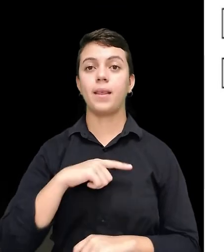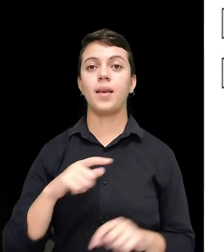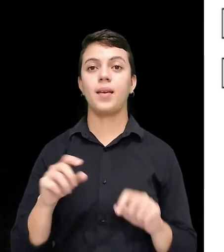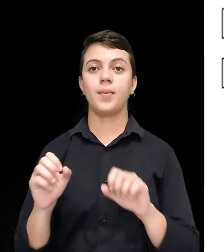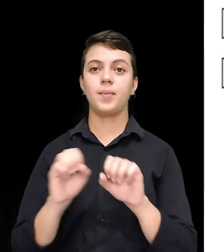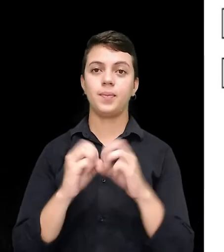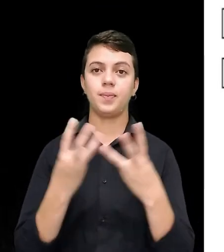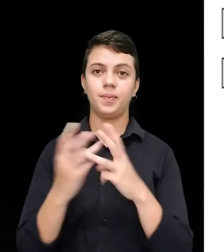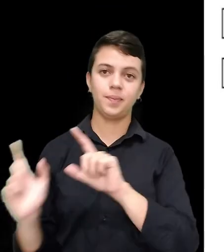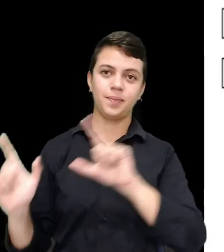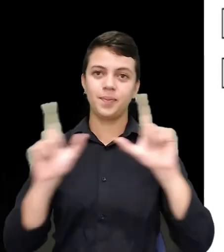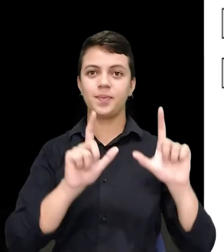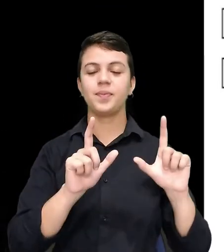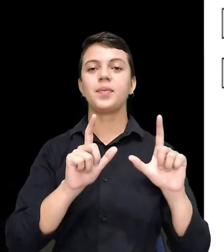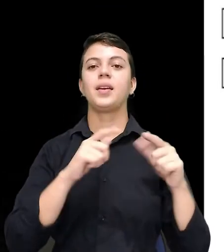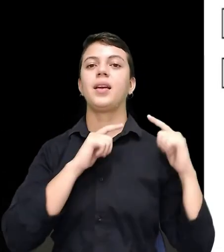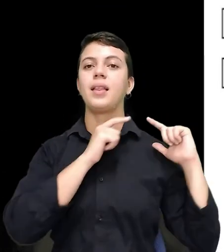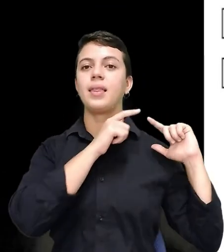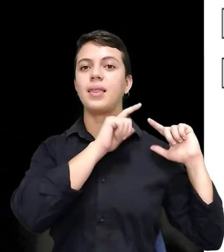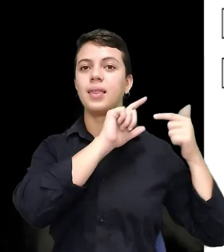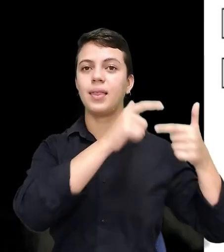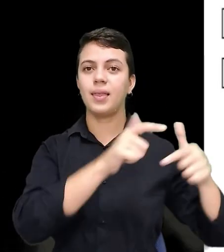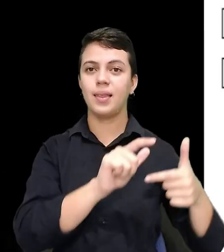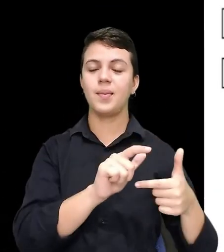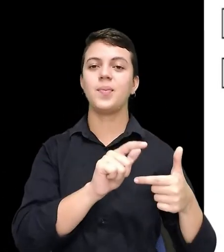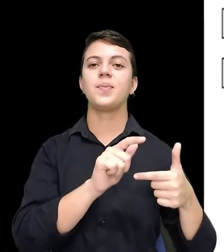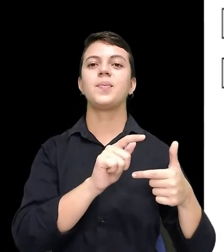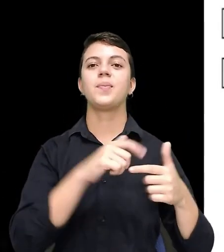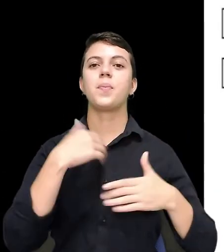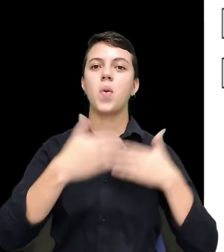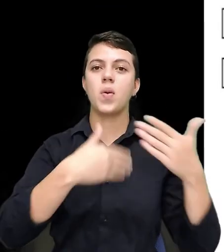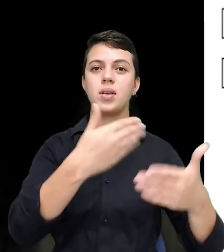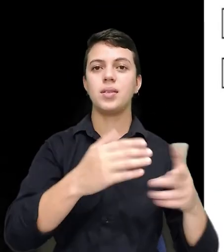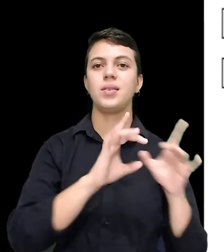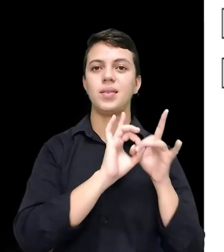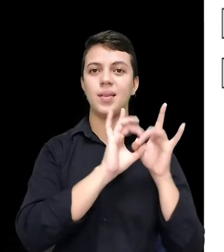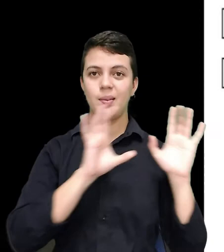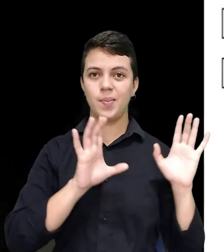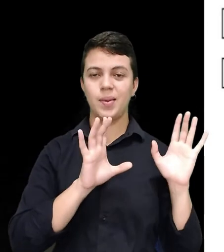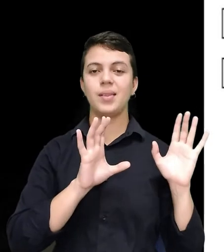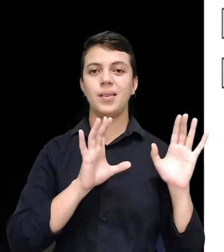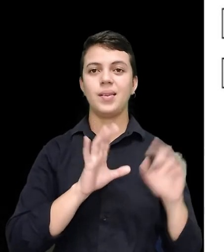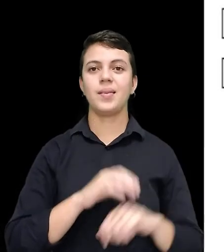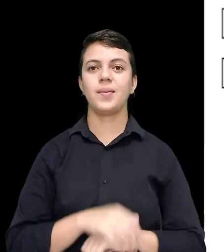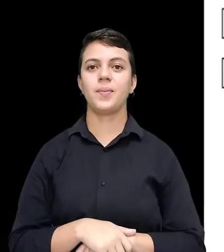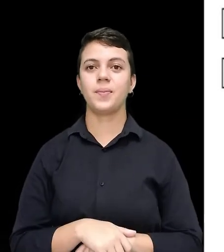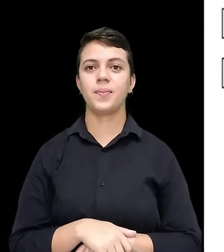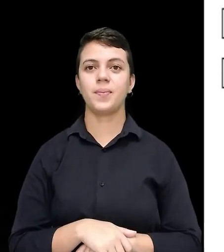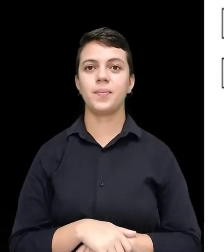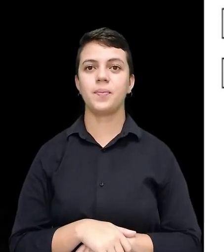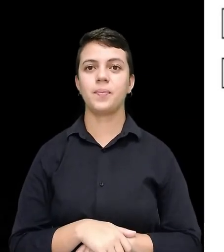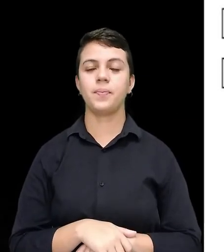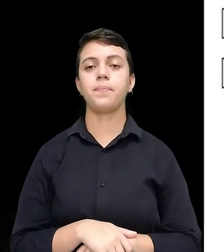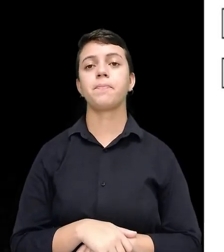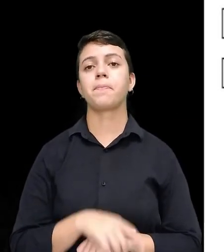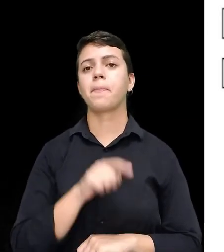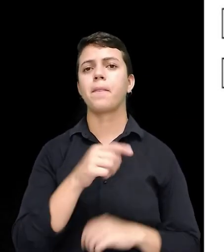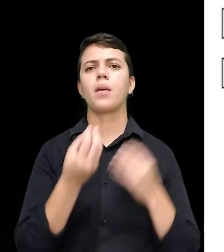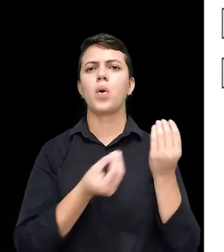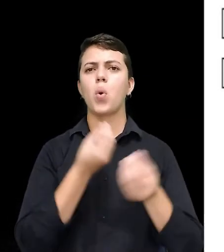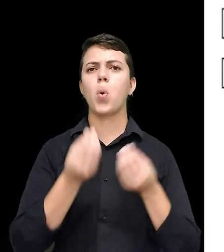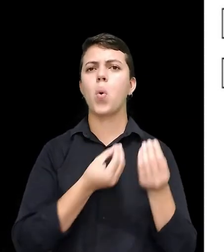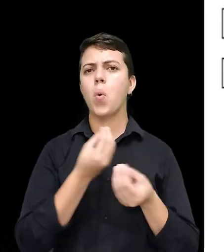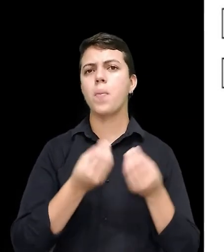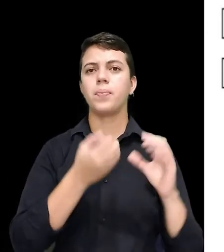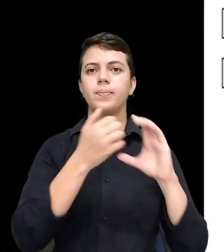tendência progressista libertária, né? Nesse contexto, os